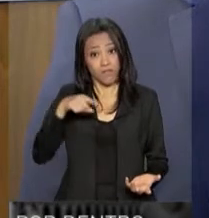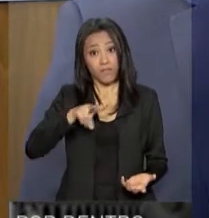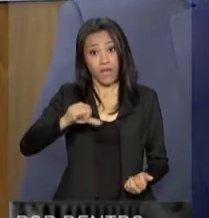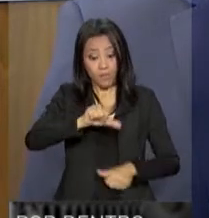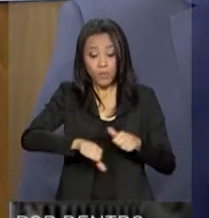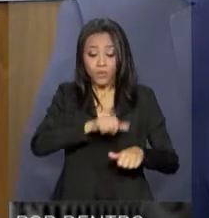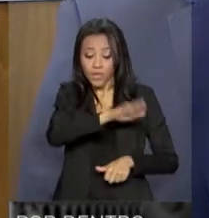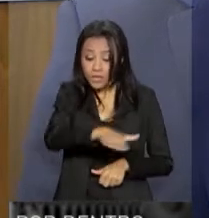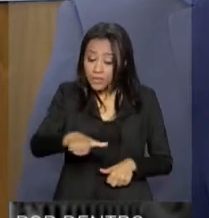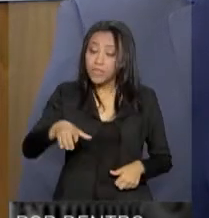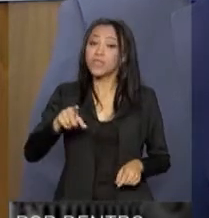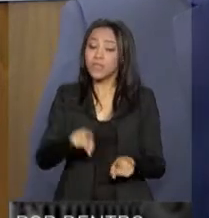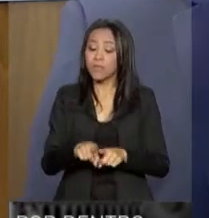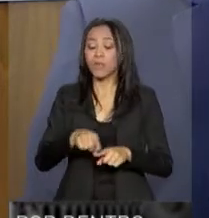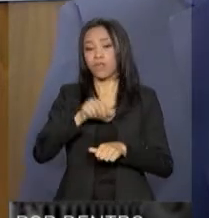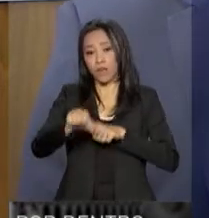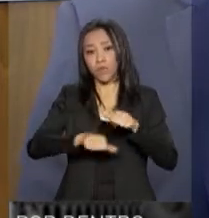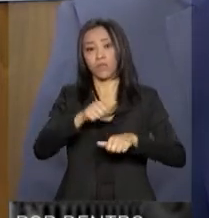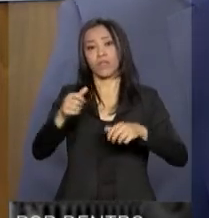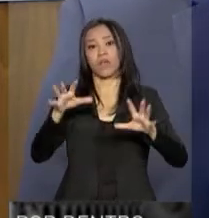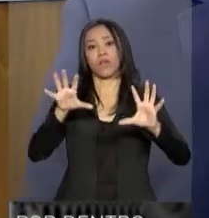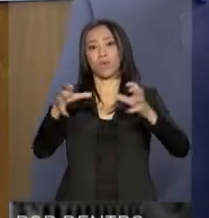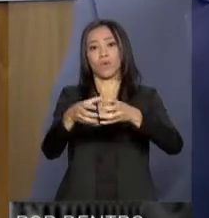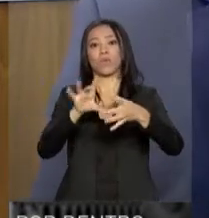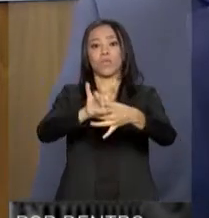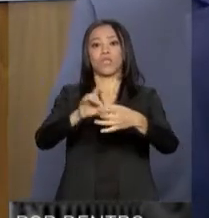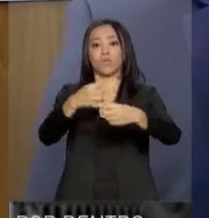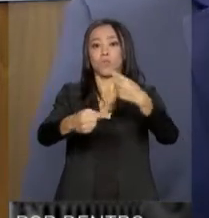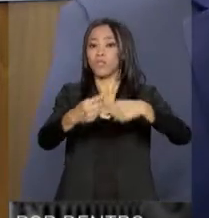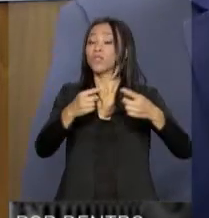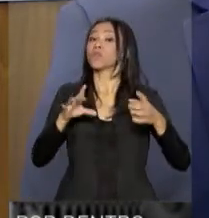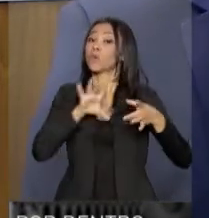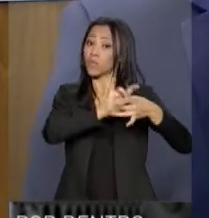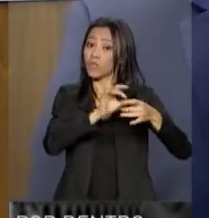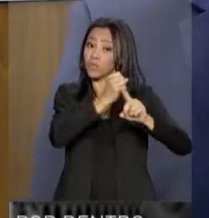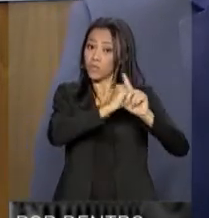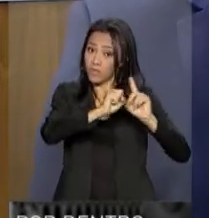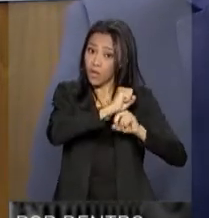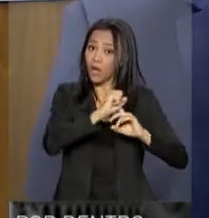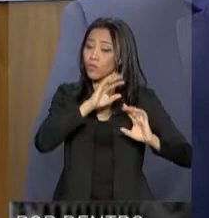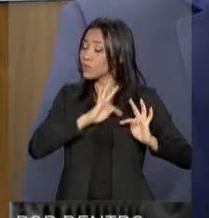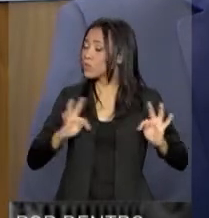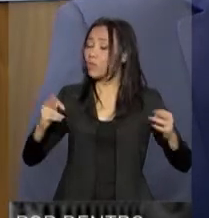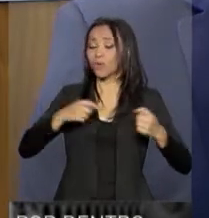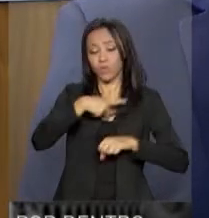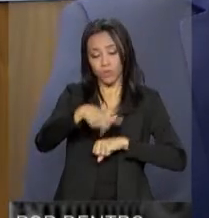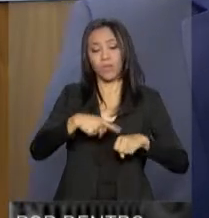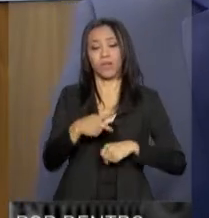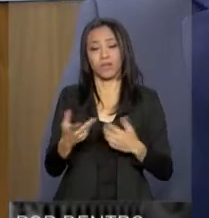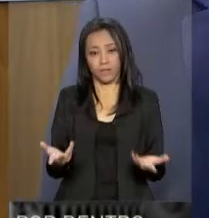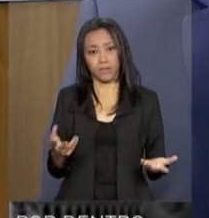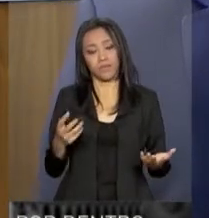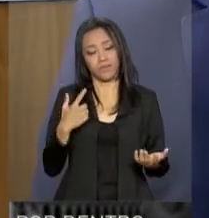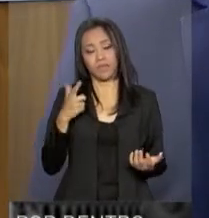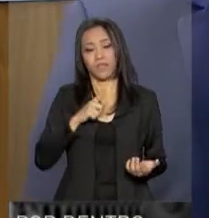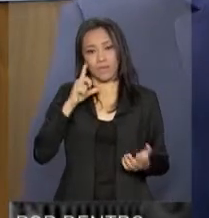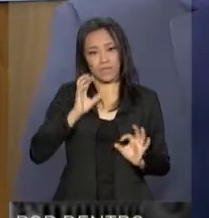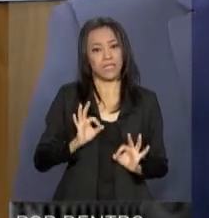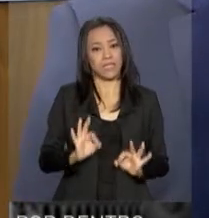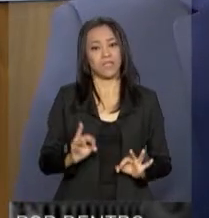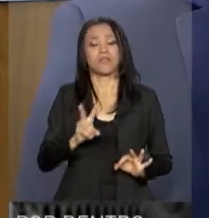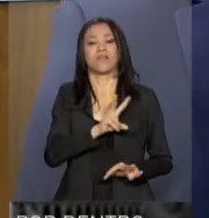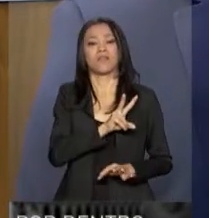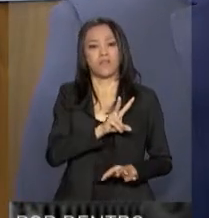muda o ambiente político mudou o ambiente social muda toda uma sociedade o nosso país com certeza irá dar um